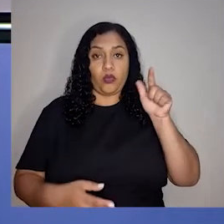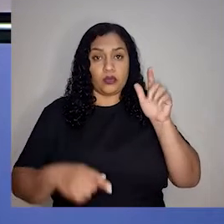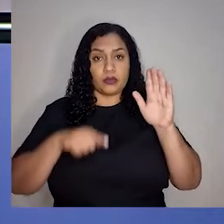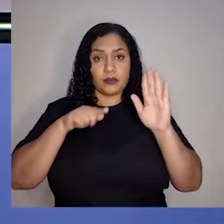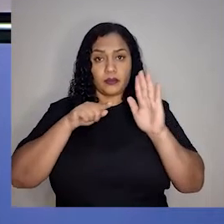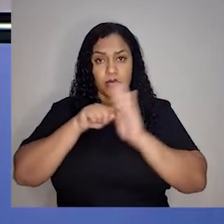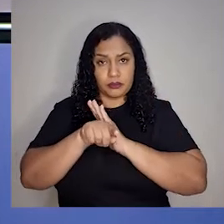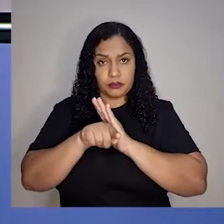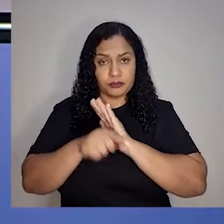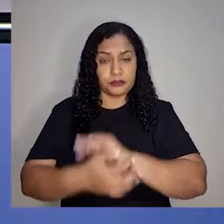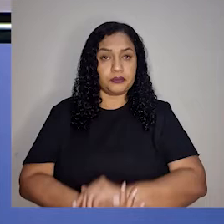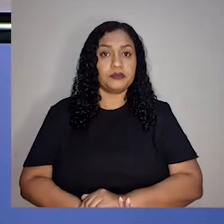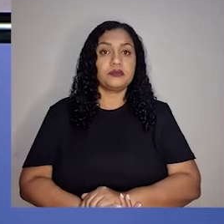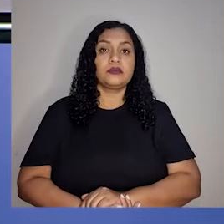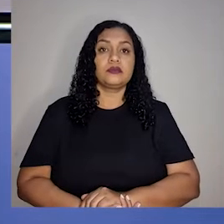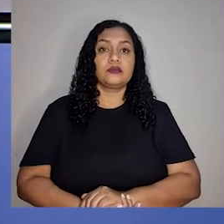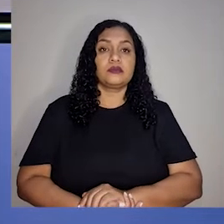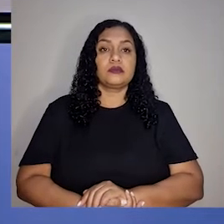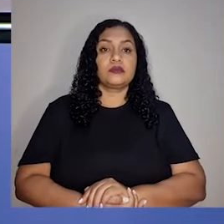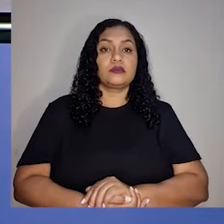para a próxima questão